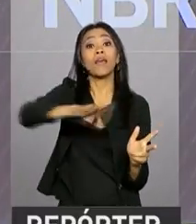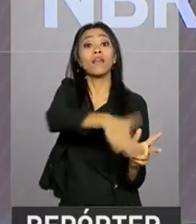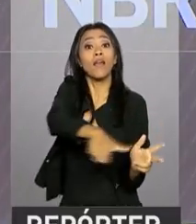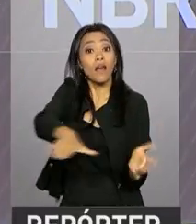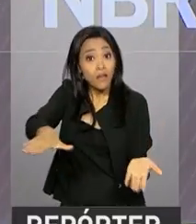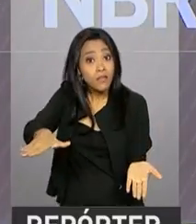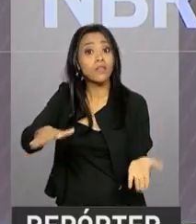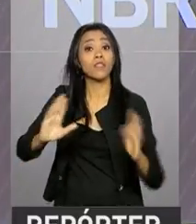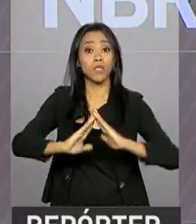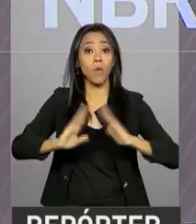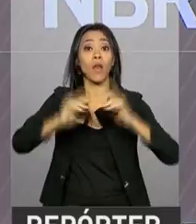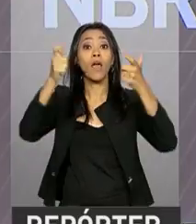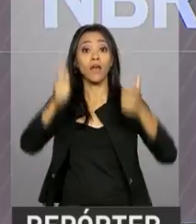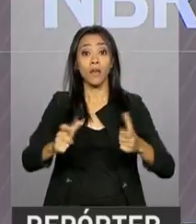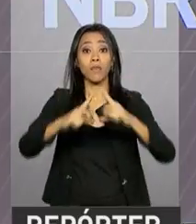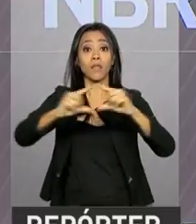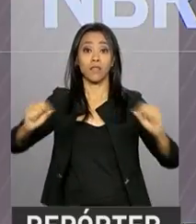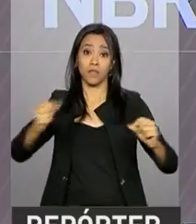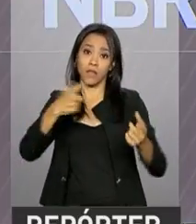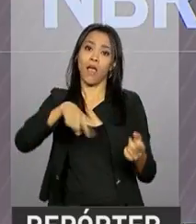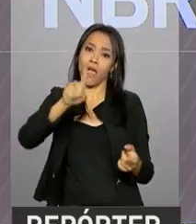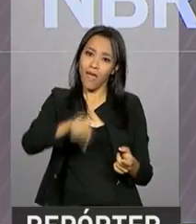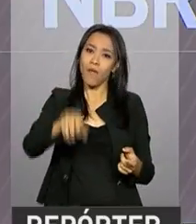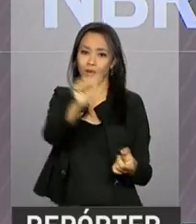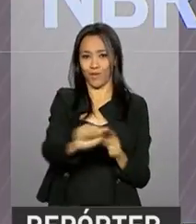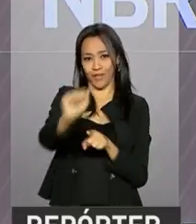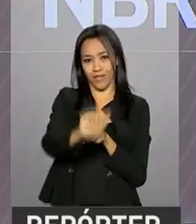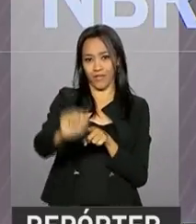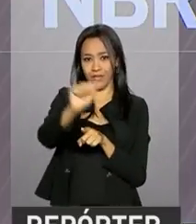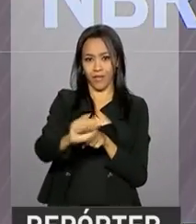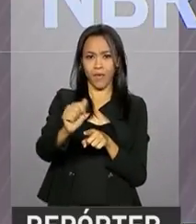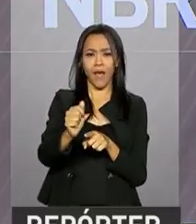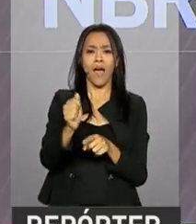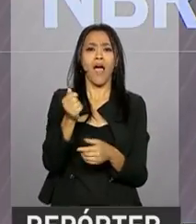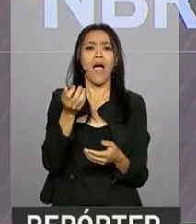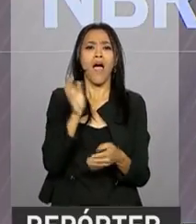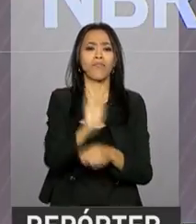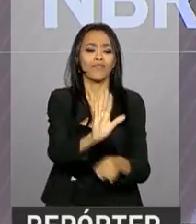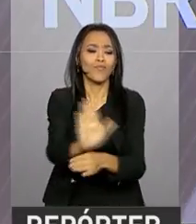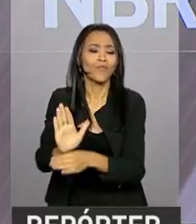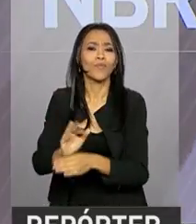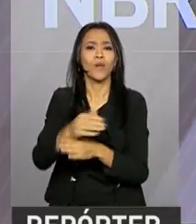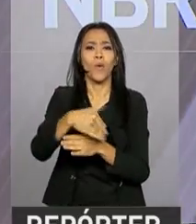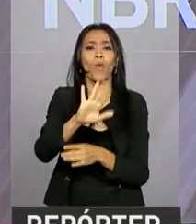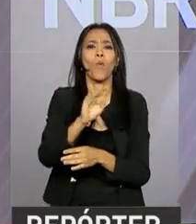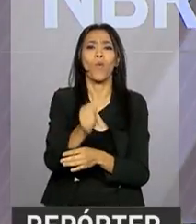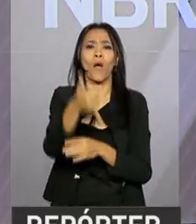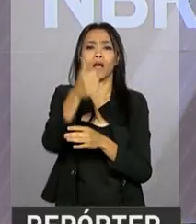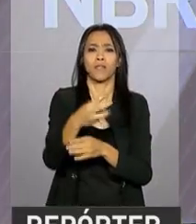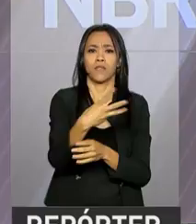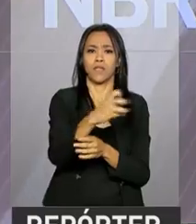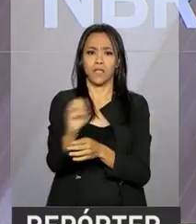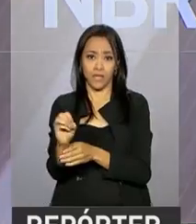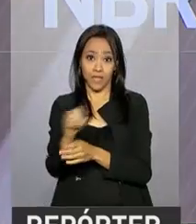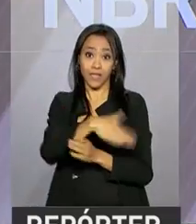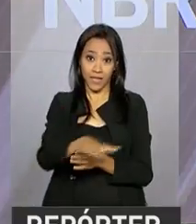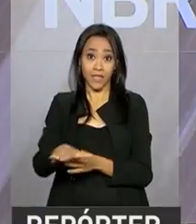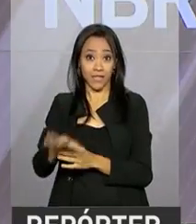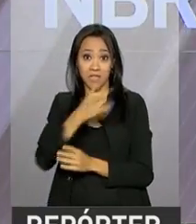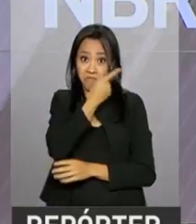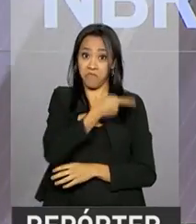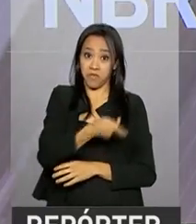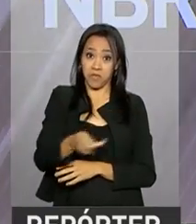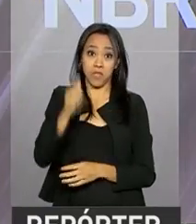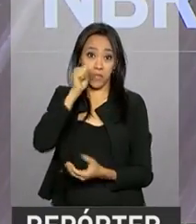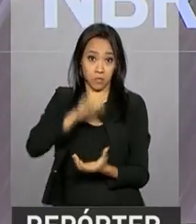Brasília. Essa é a Associação Viver, que atende quase 300 crianças e recebeu a visita da